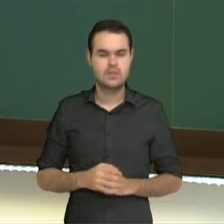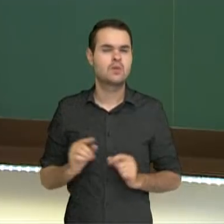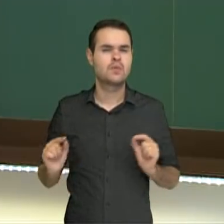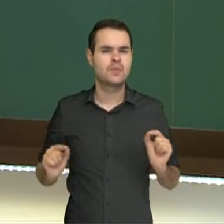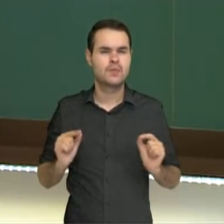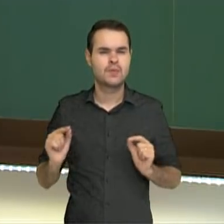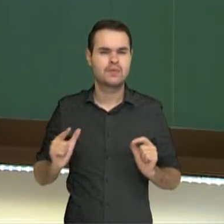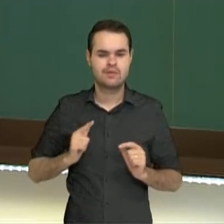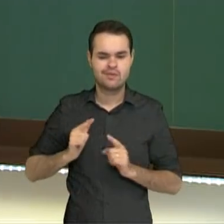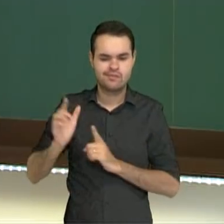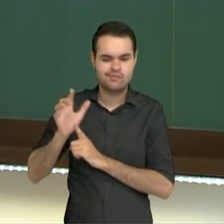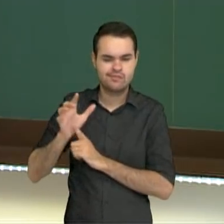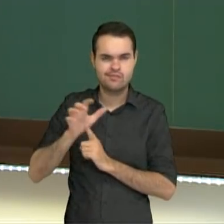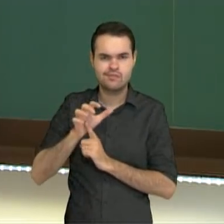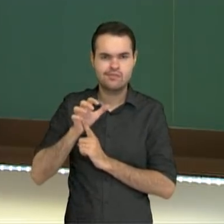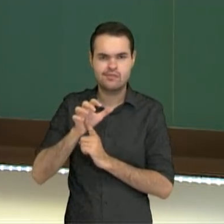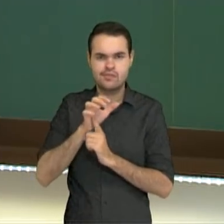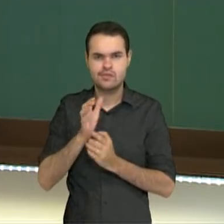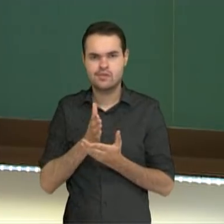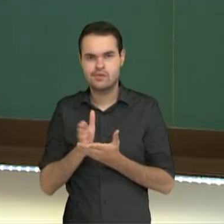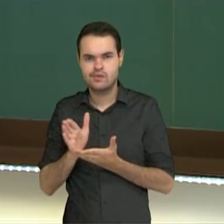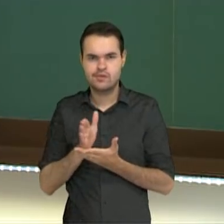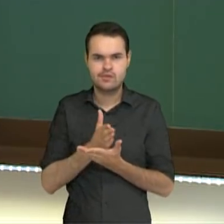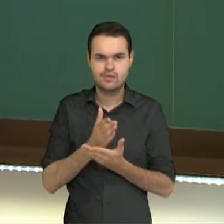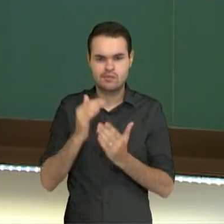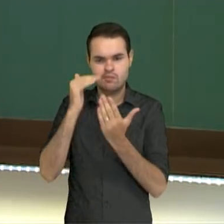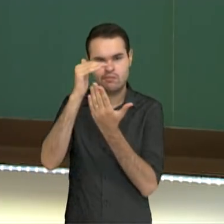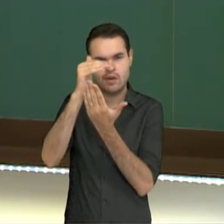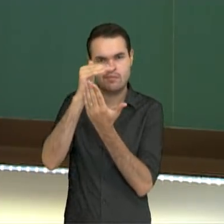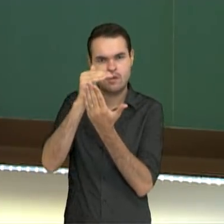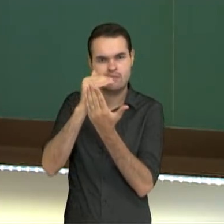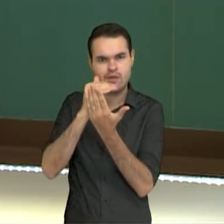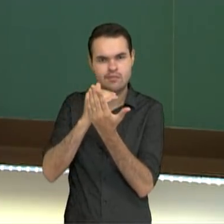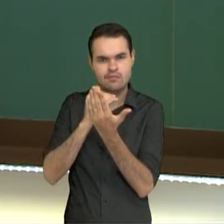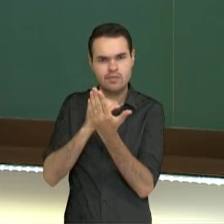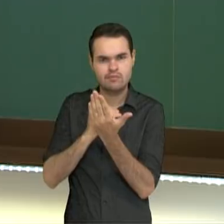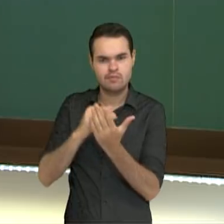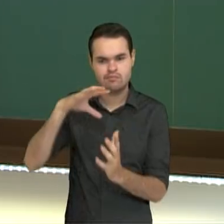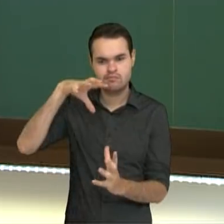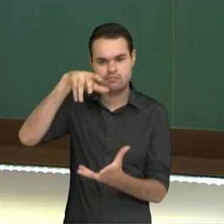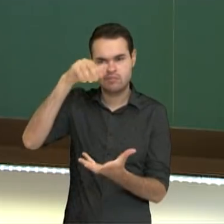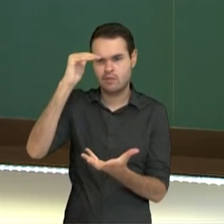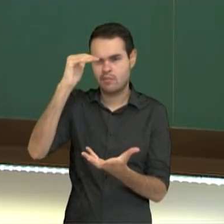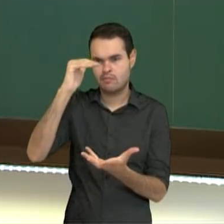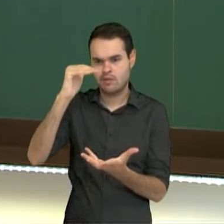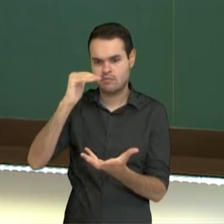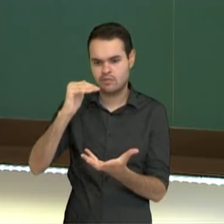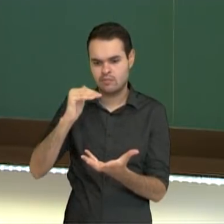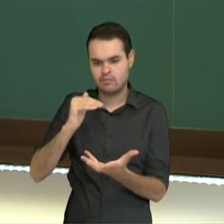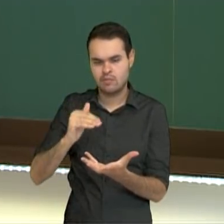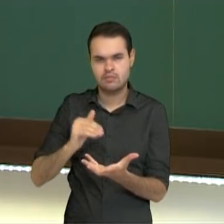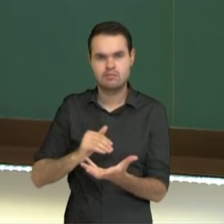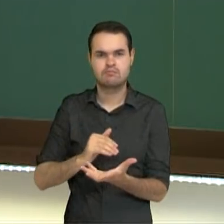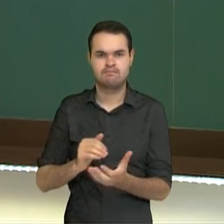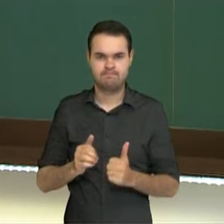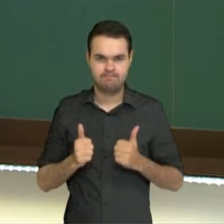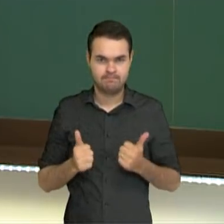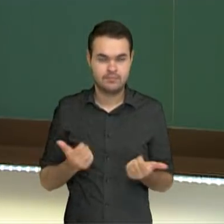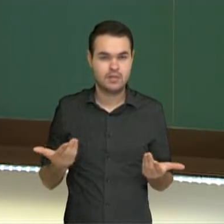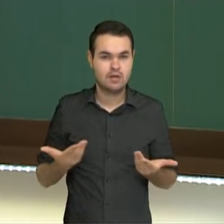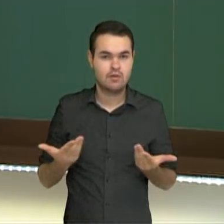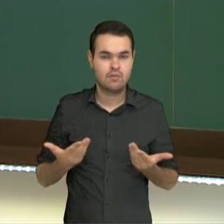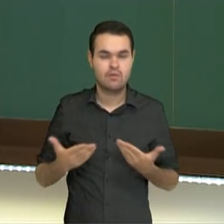em função dessa divisão ou dessa organização ali chamada de zonas térmicas. Então vamos juntos